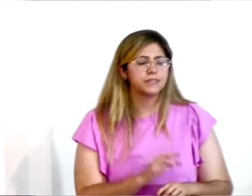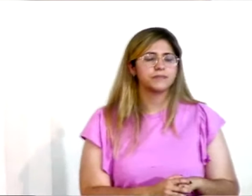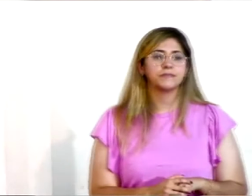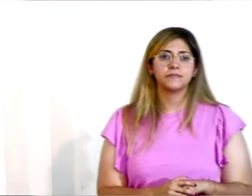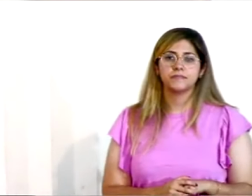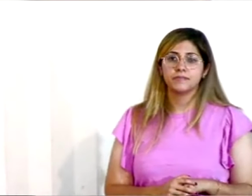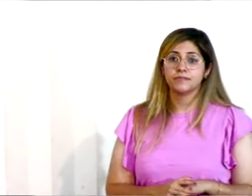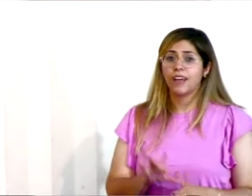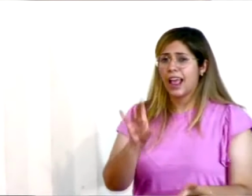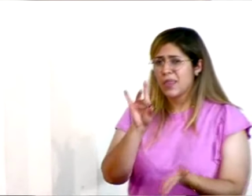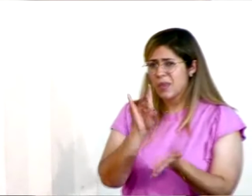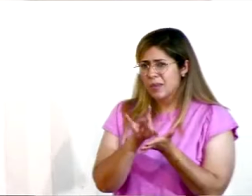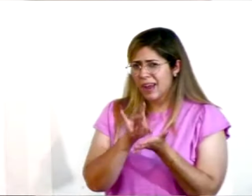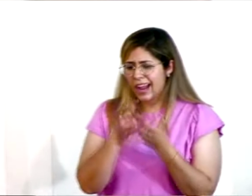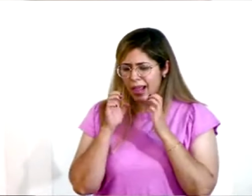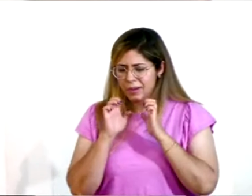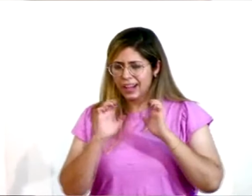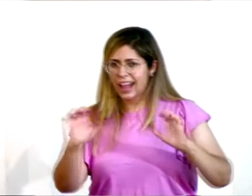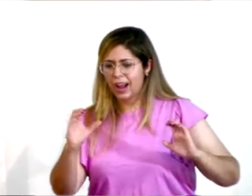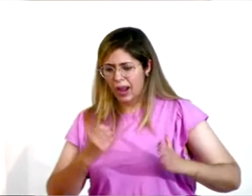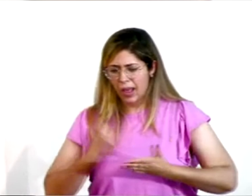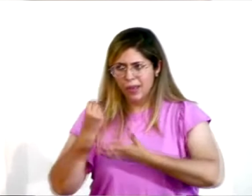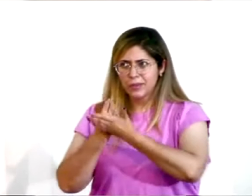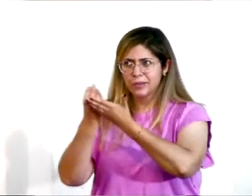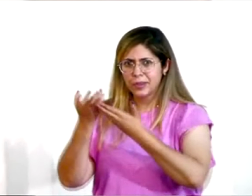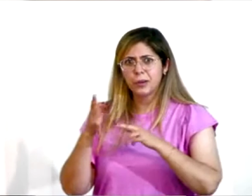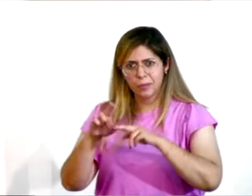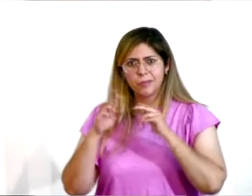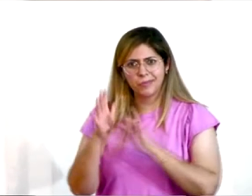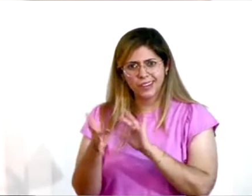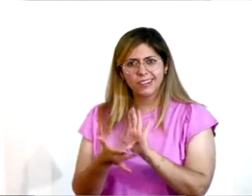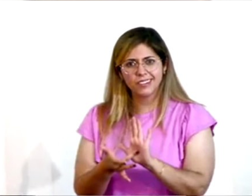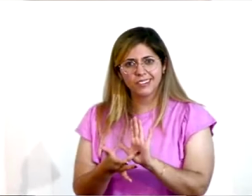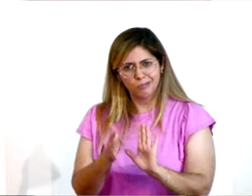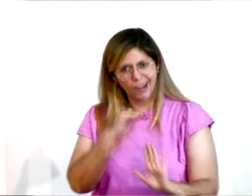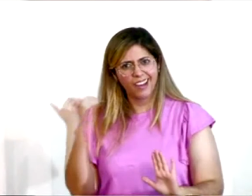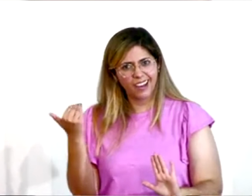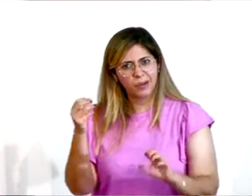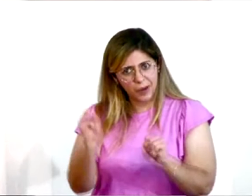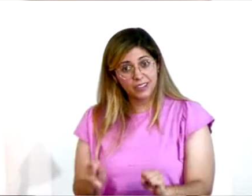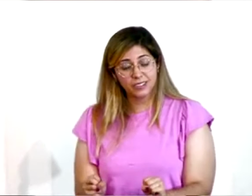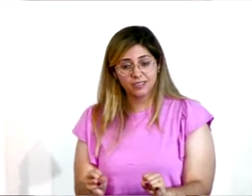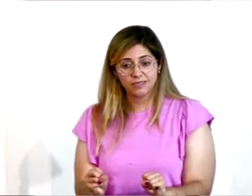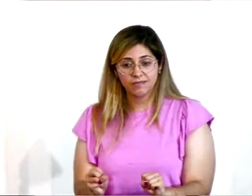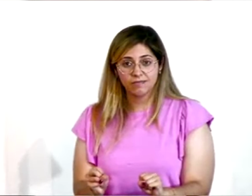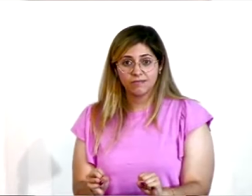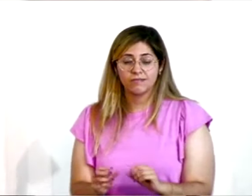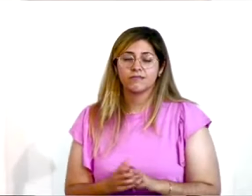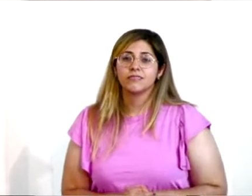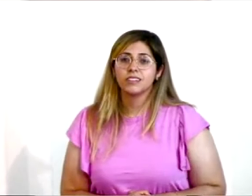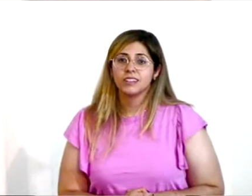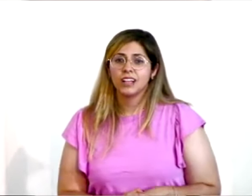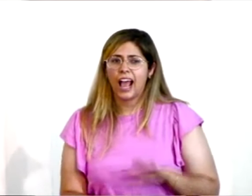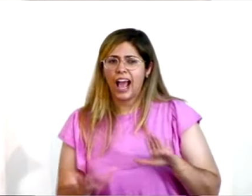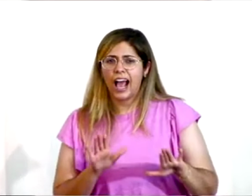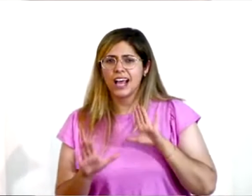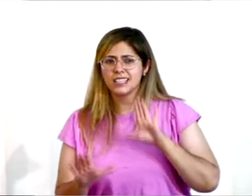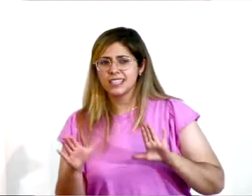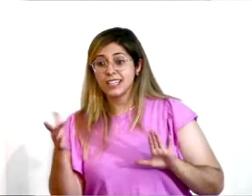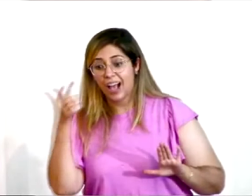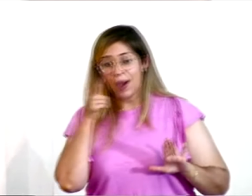se verdadeiramente entregaríamos a nossa vida por Jesus. Eu e você sabemos quantas oportunidades nós aproveitamos porque